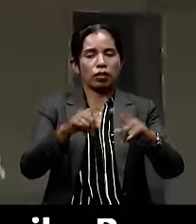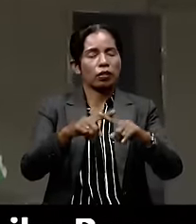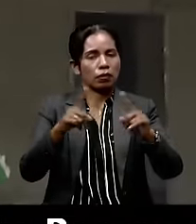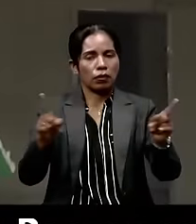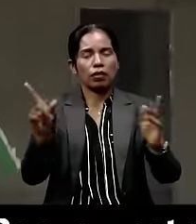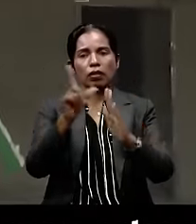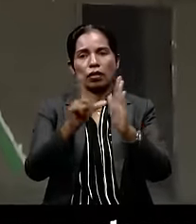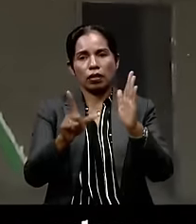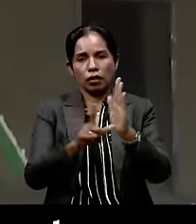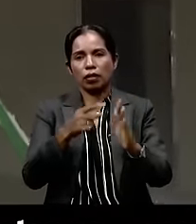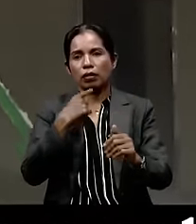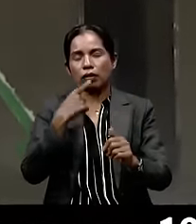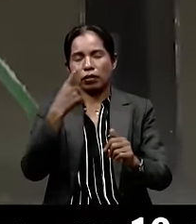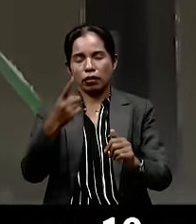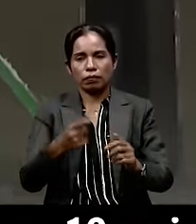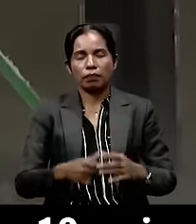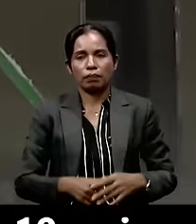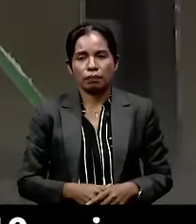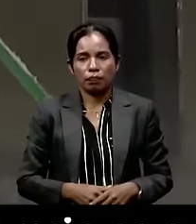ne implementa cidade dia.